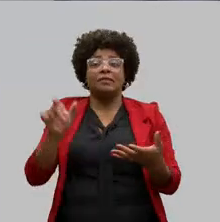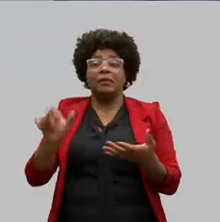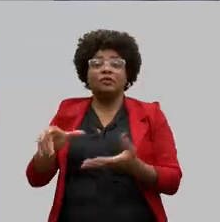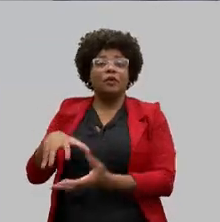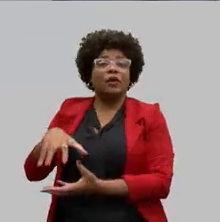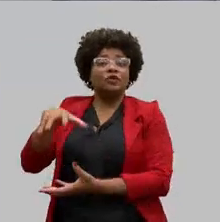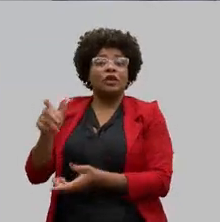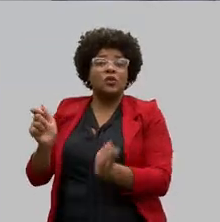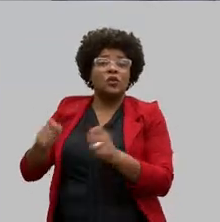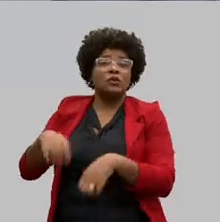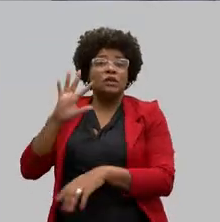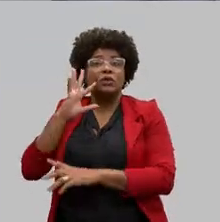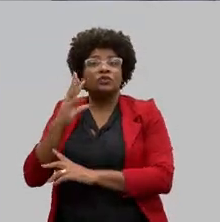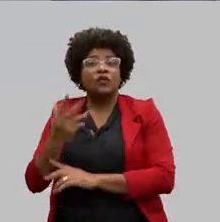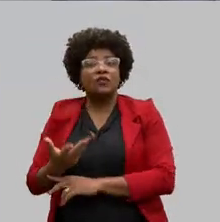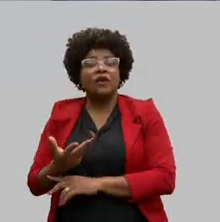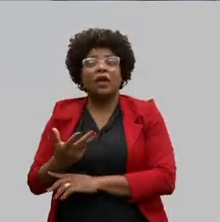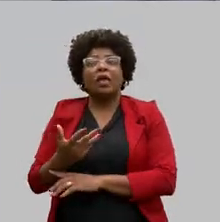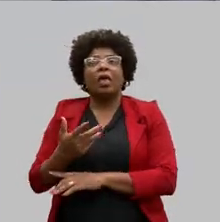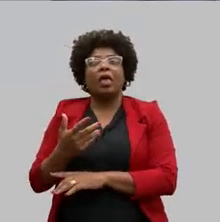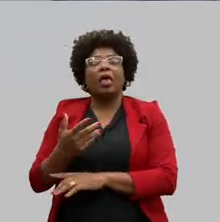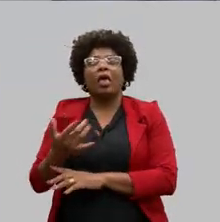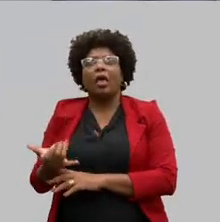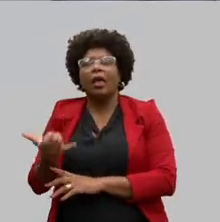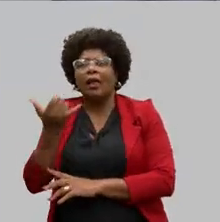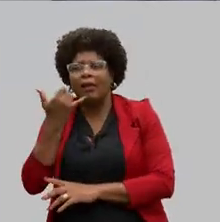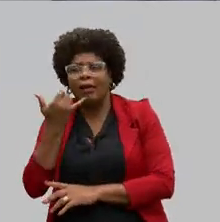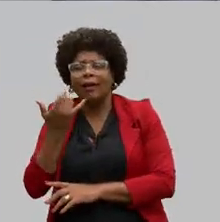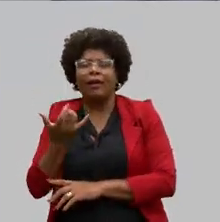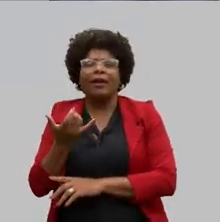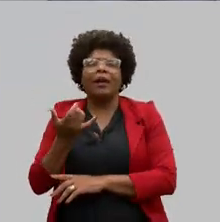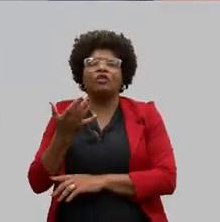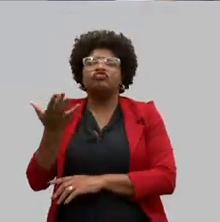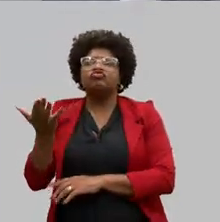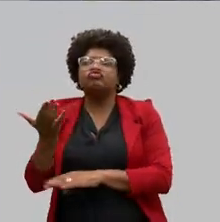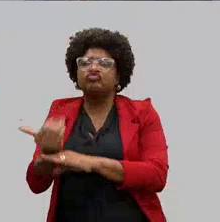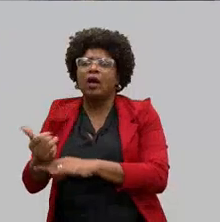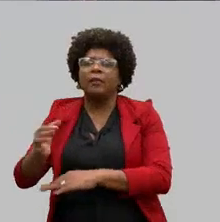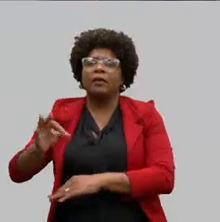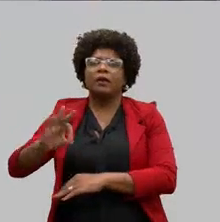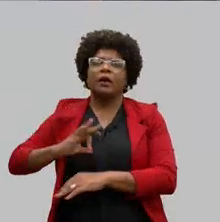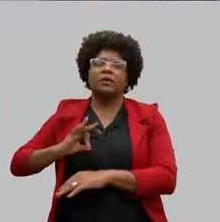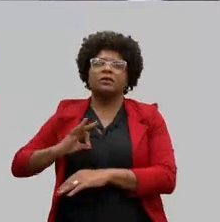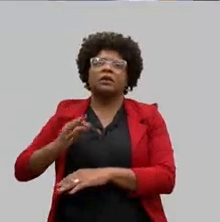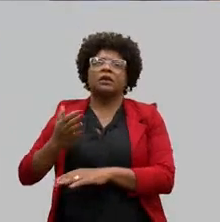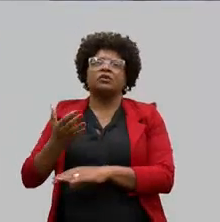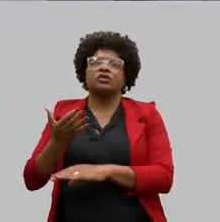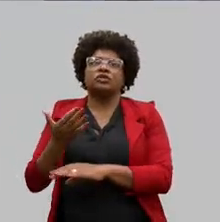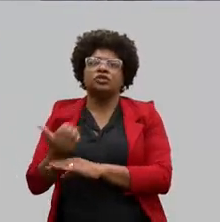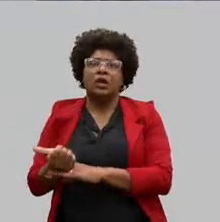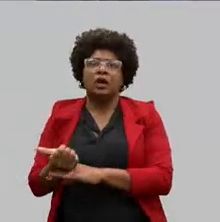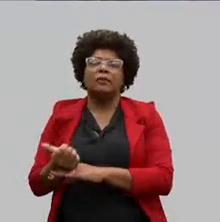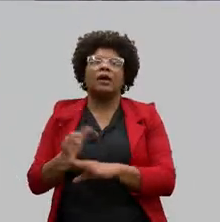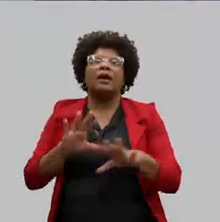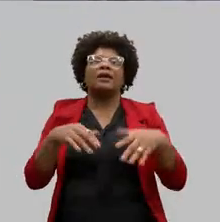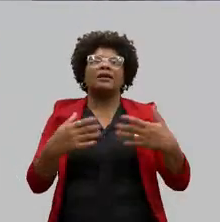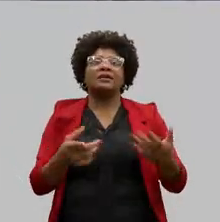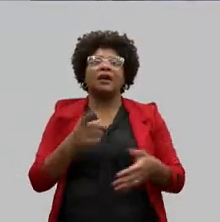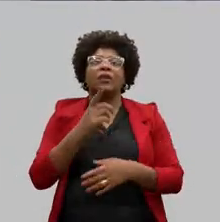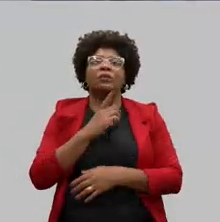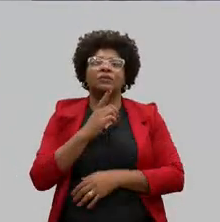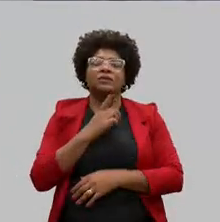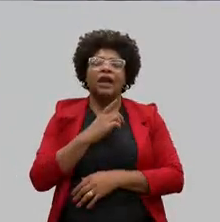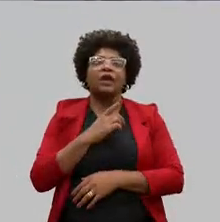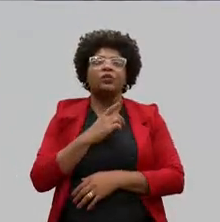coisa cada hora é um dis ah disque delegacia dis que isso diz que então nós estamos criando um tri dígito disque do